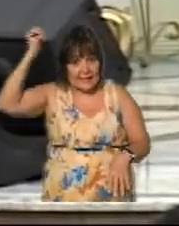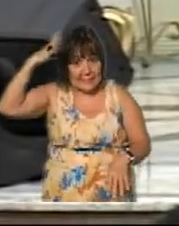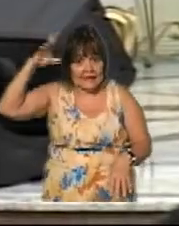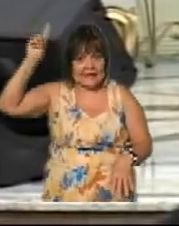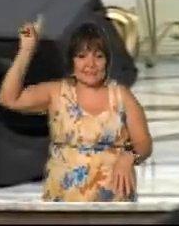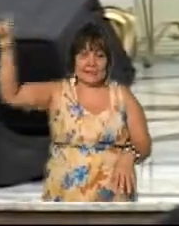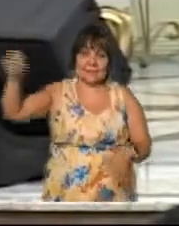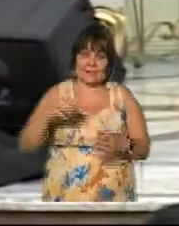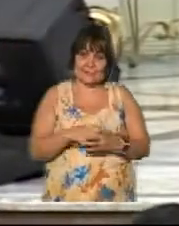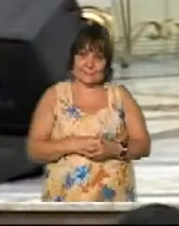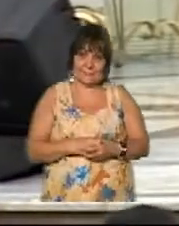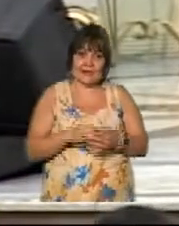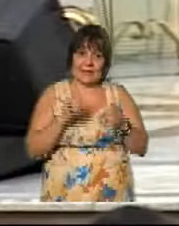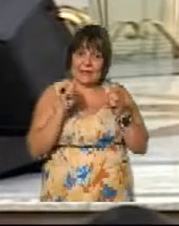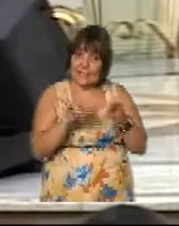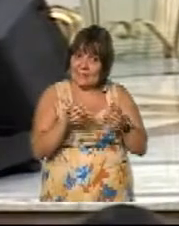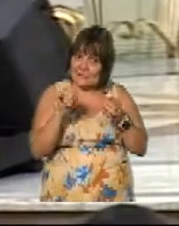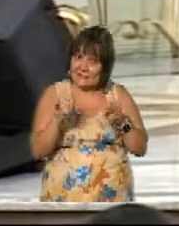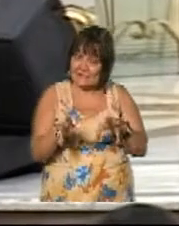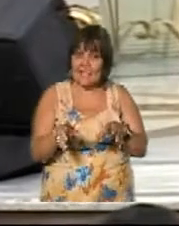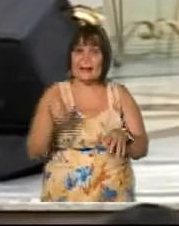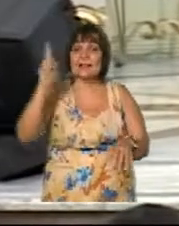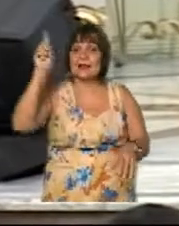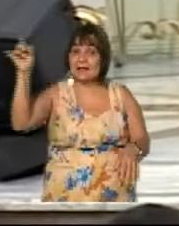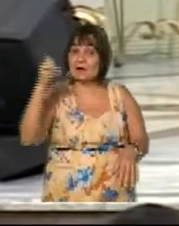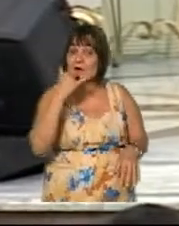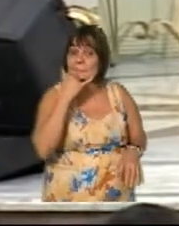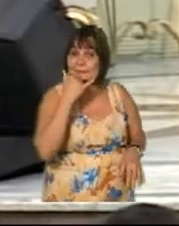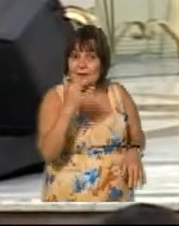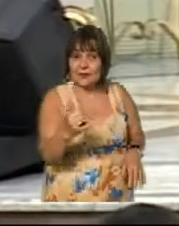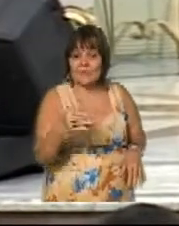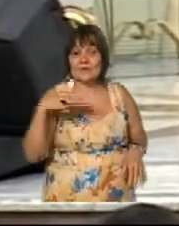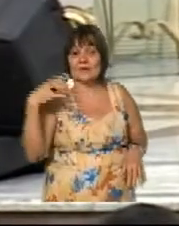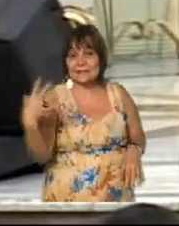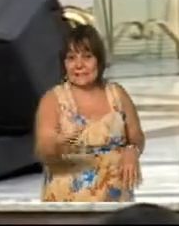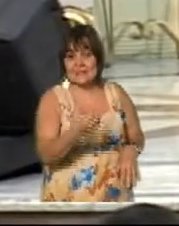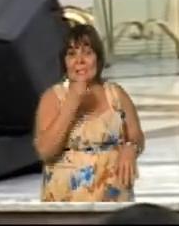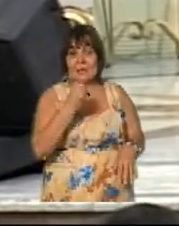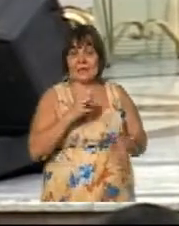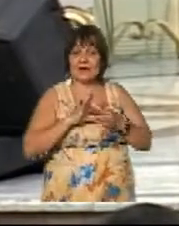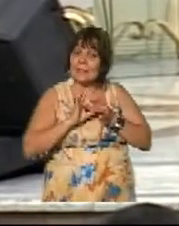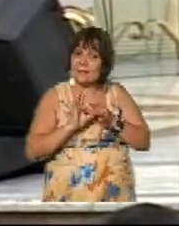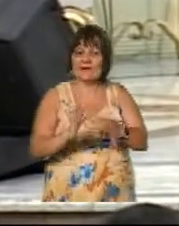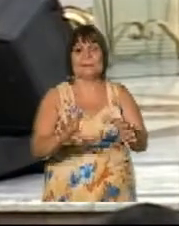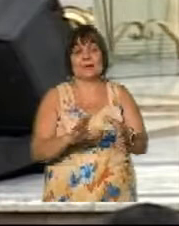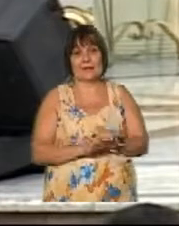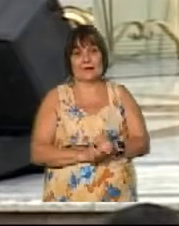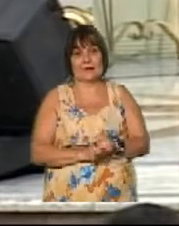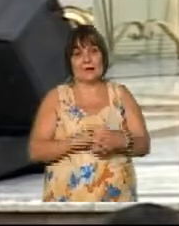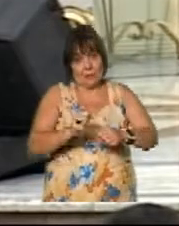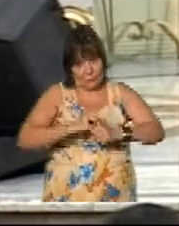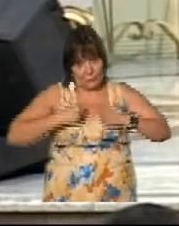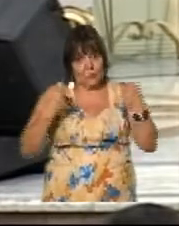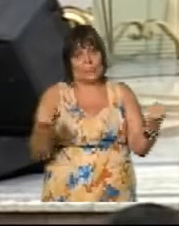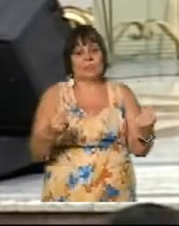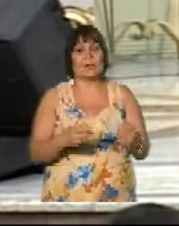reconciliação. Então, nós somos, em potencial, evangélicos que têm o ministério da